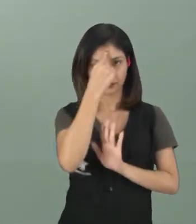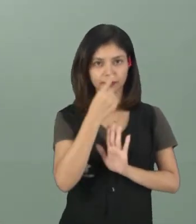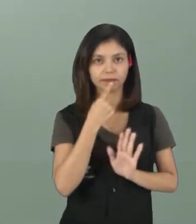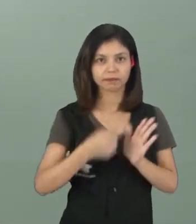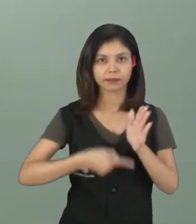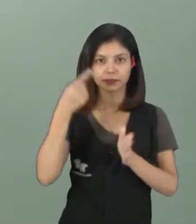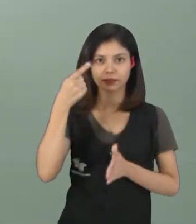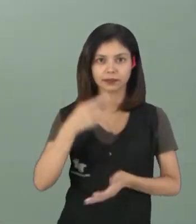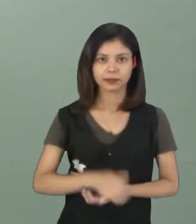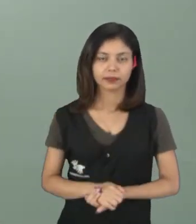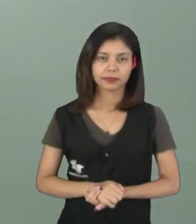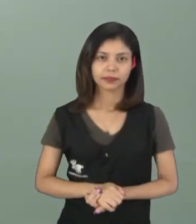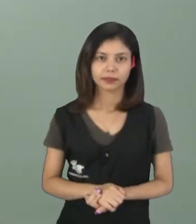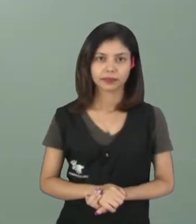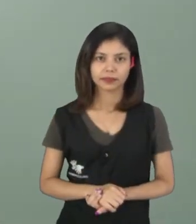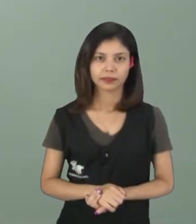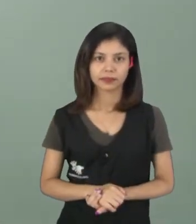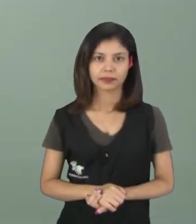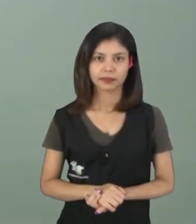imagem